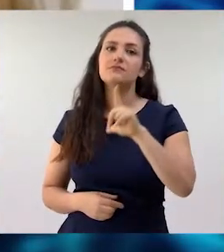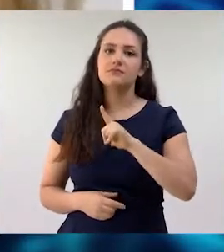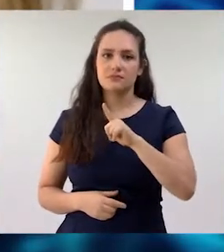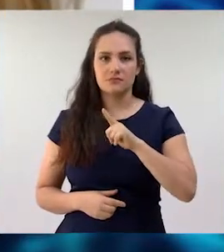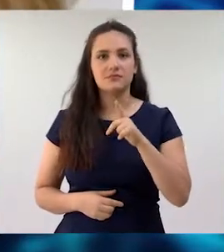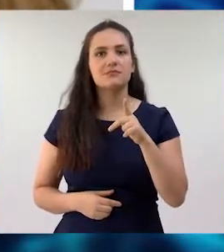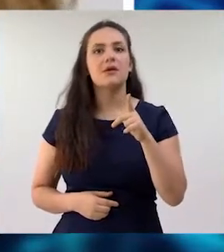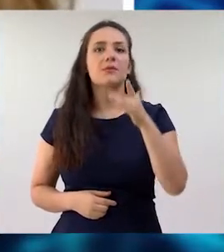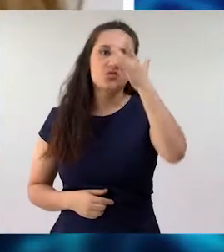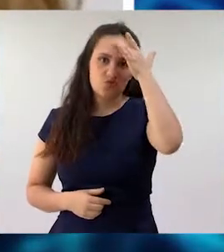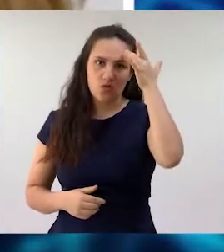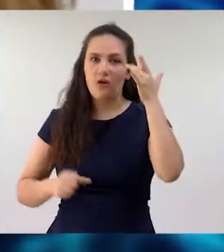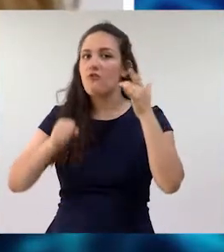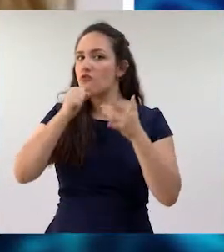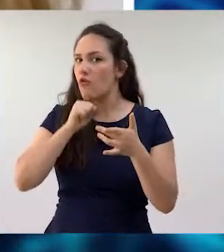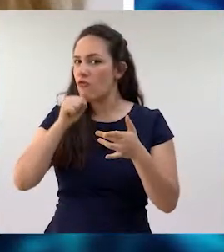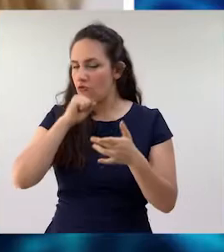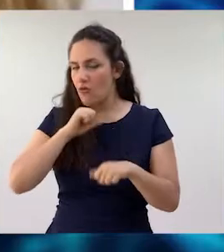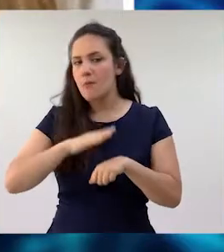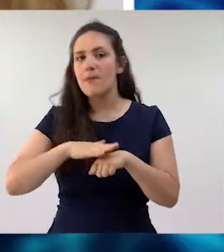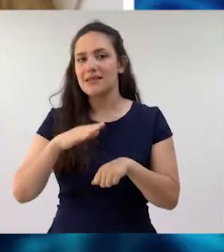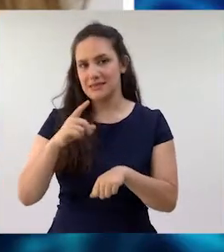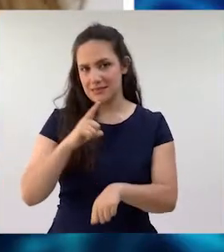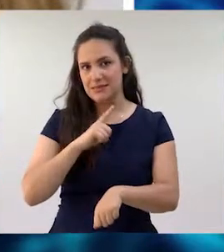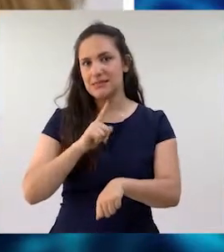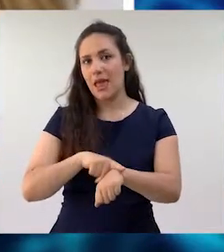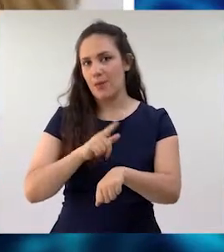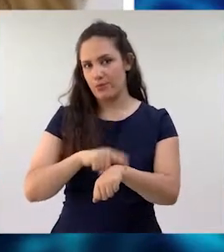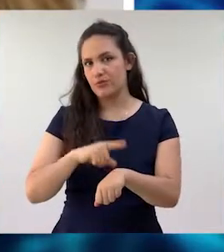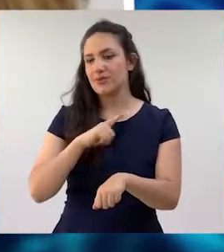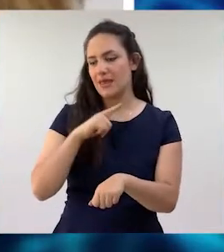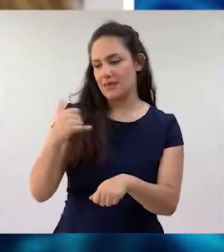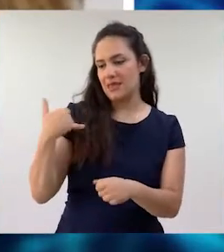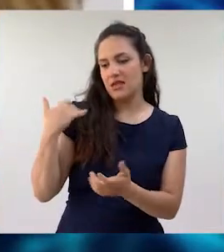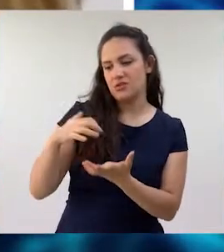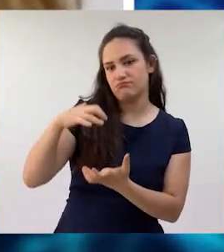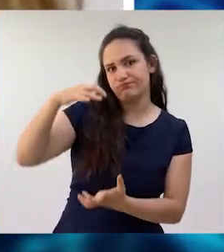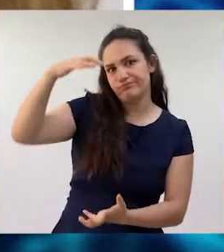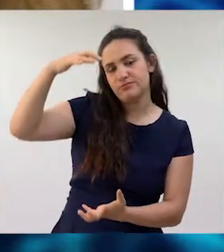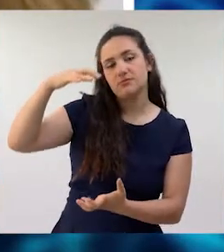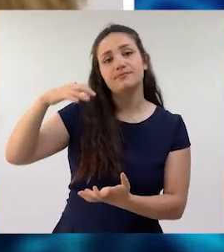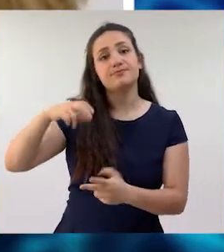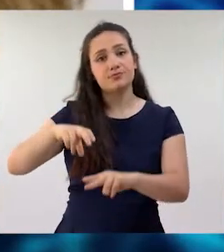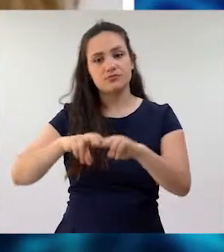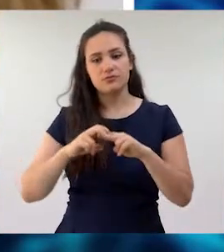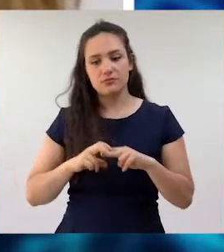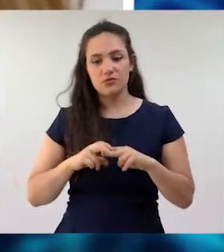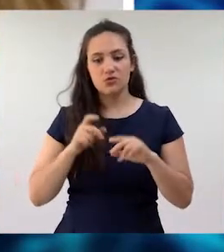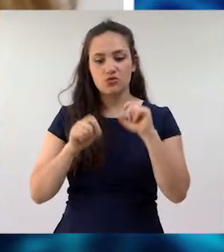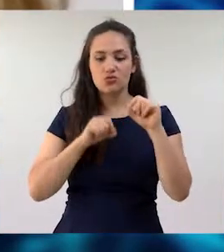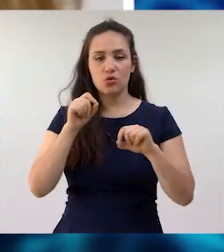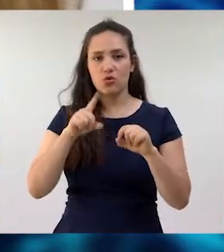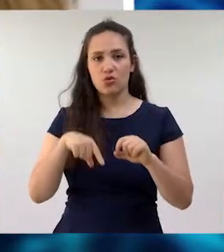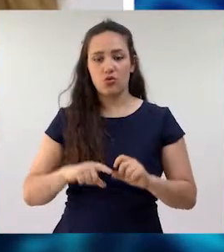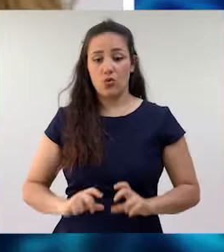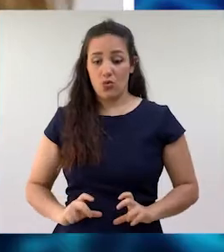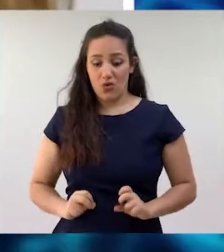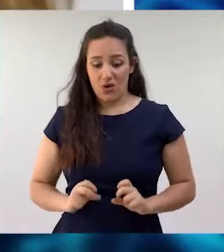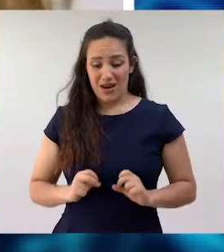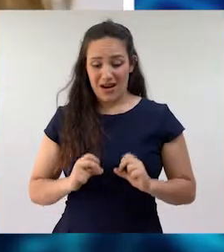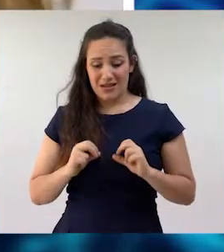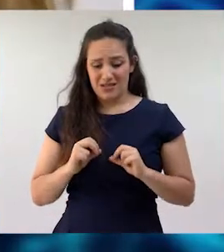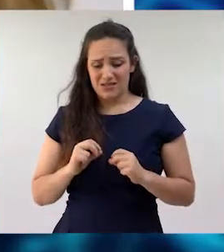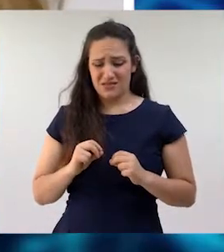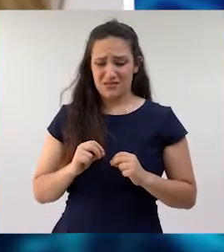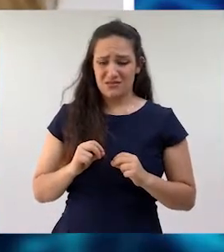população aumentou, então nós estamos mais sujeitos por vivermos mais. O câncer é uma proliferação desordenada das células do